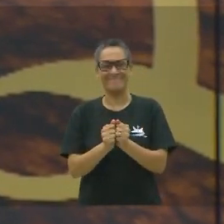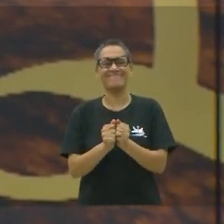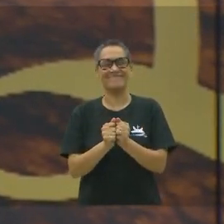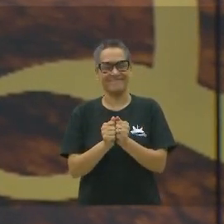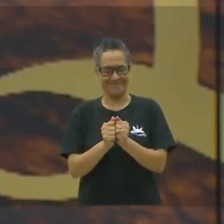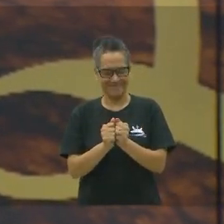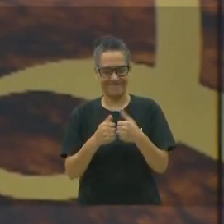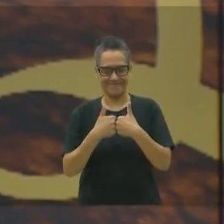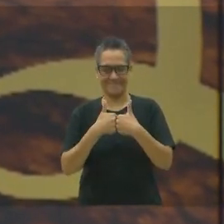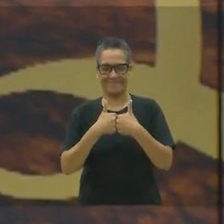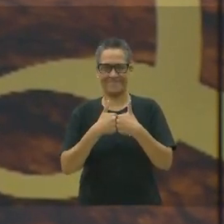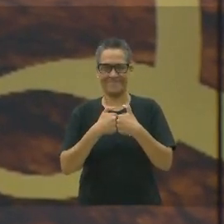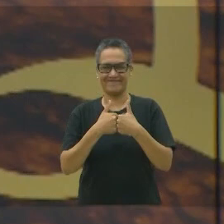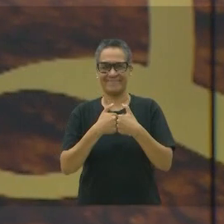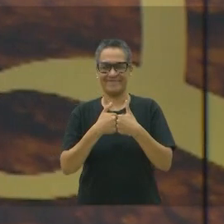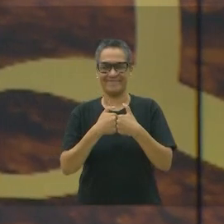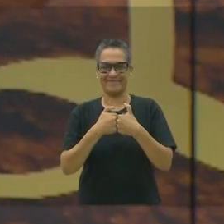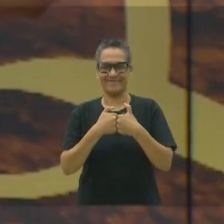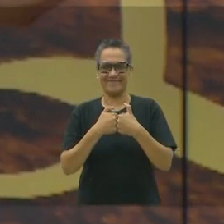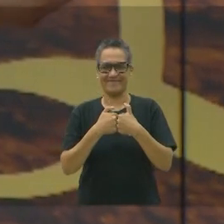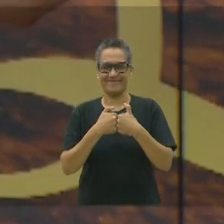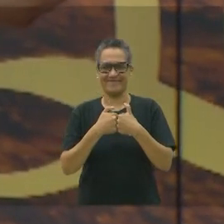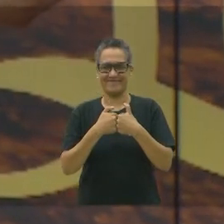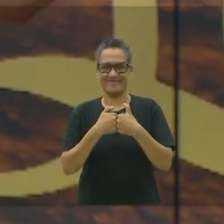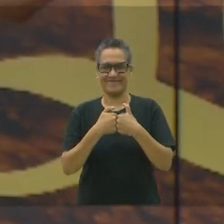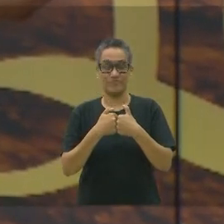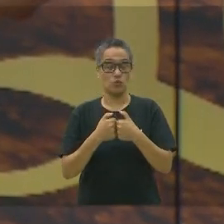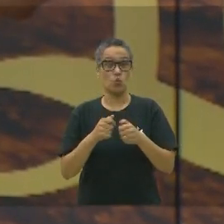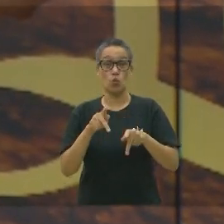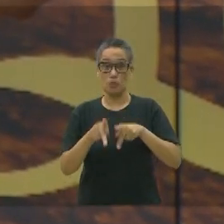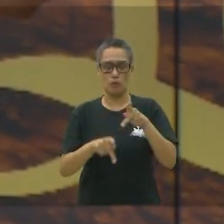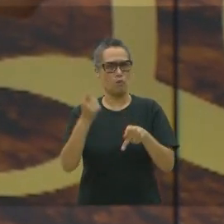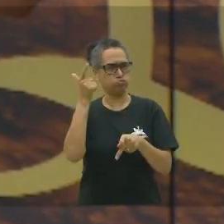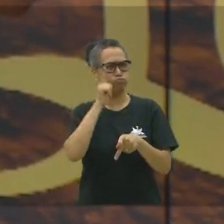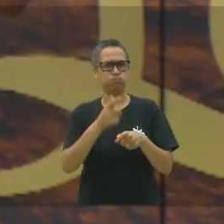arca estava, o povo vencia.